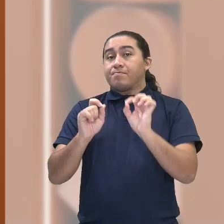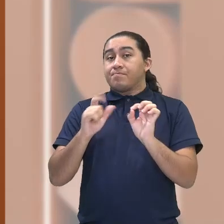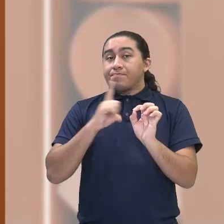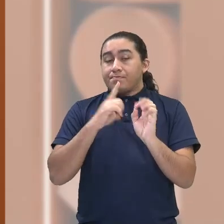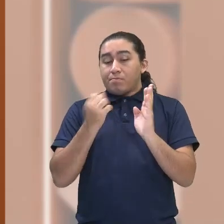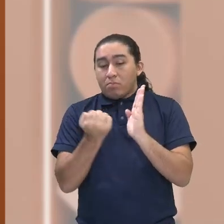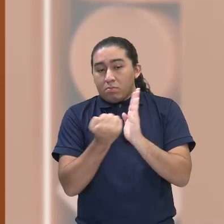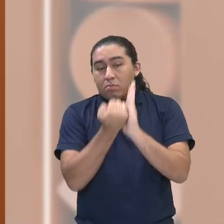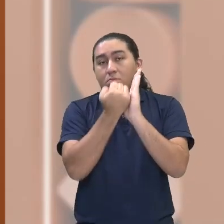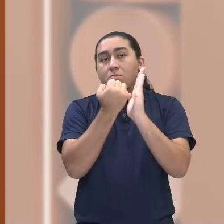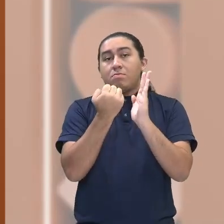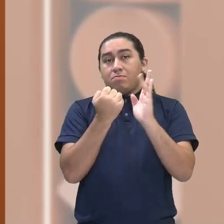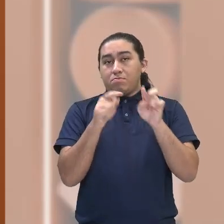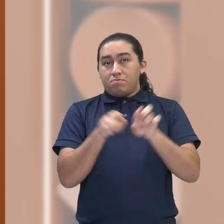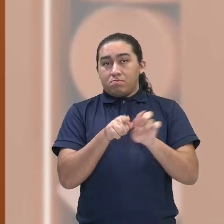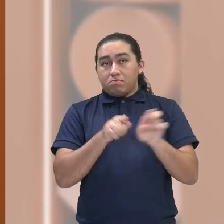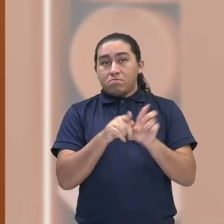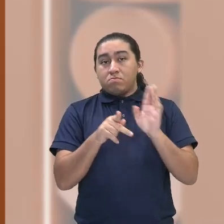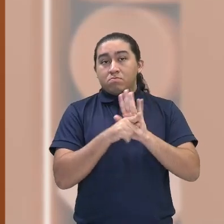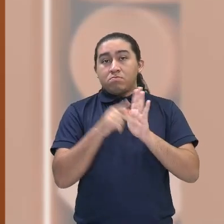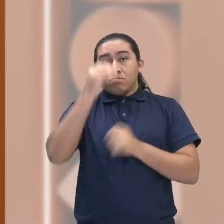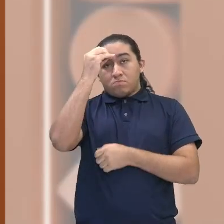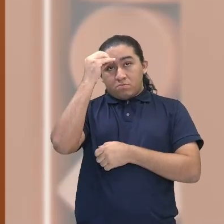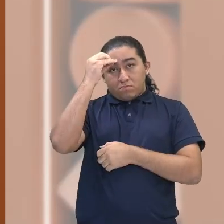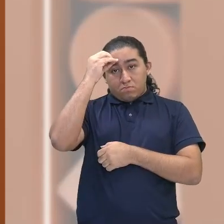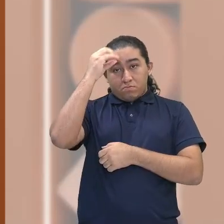registros, né,